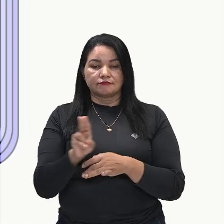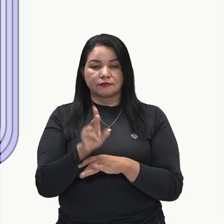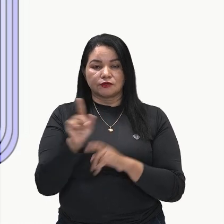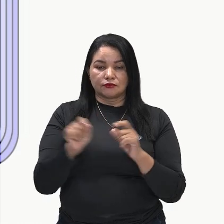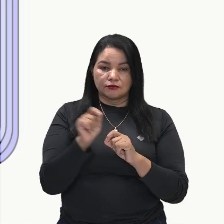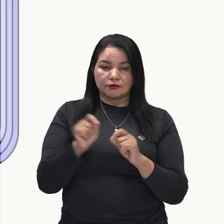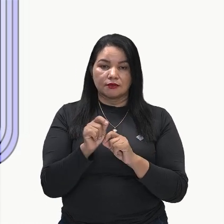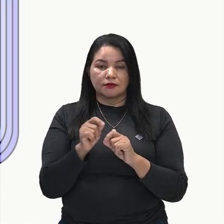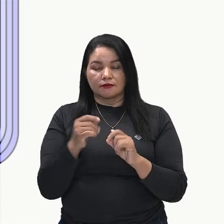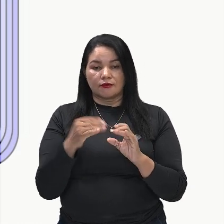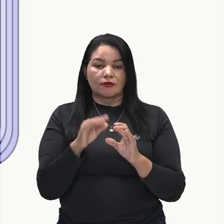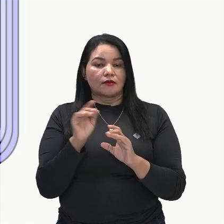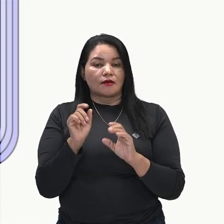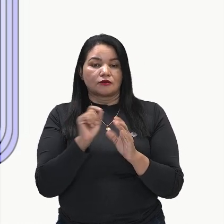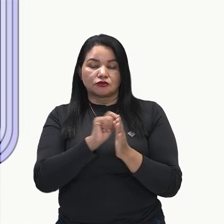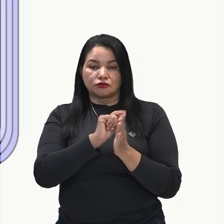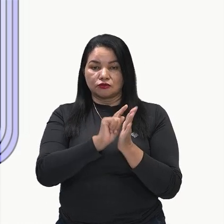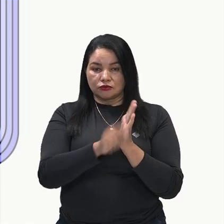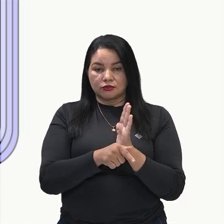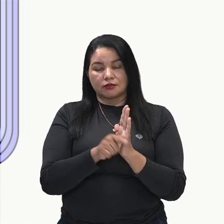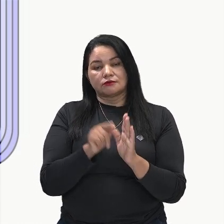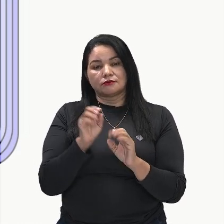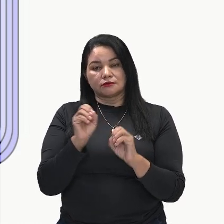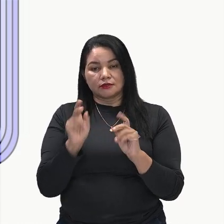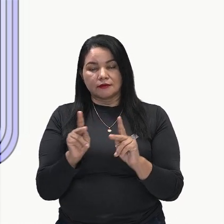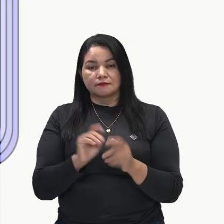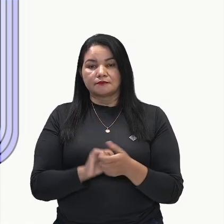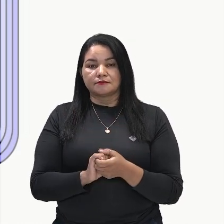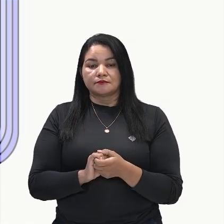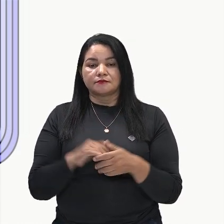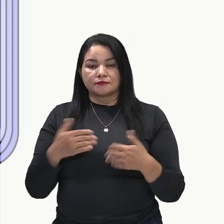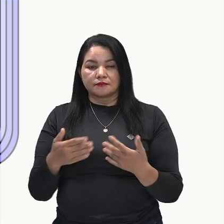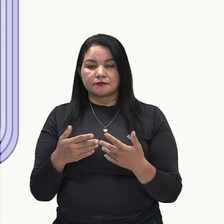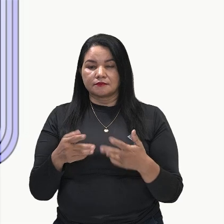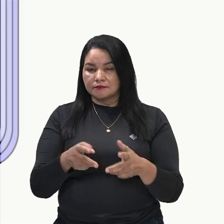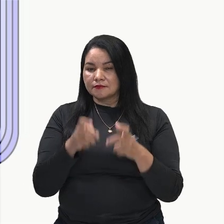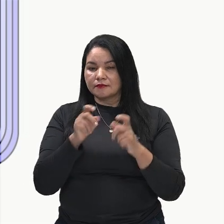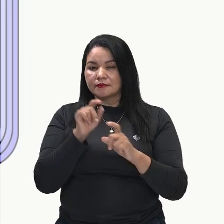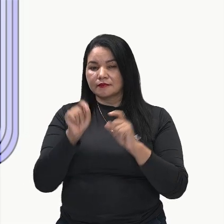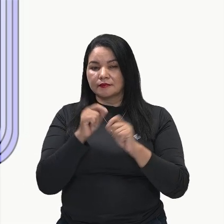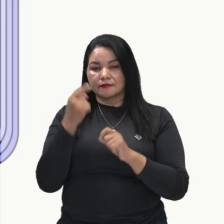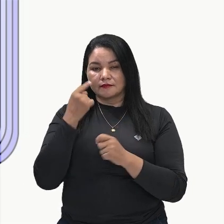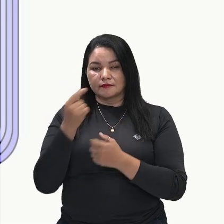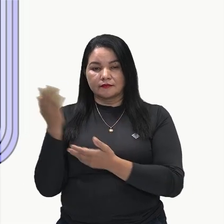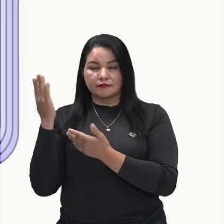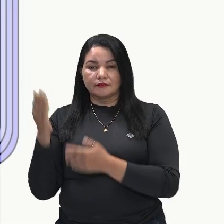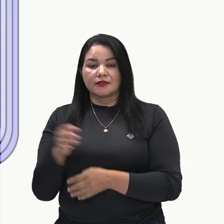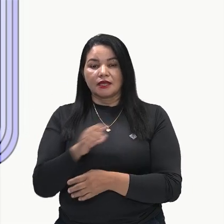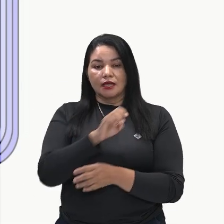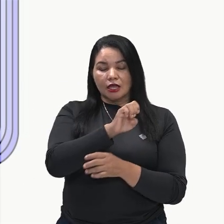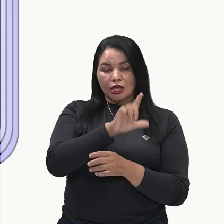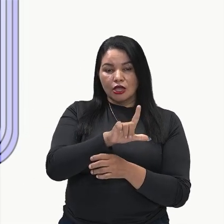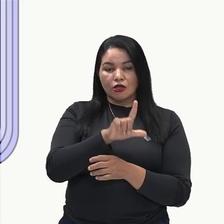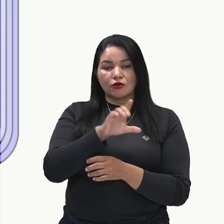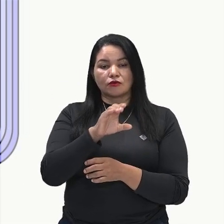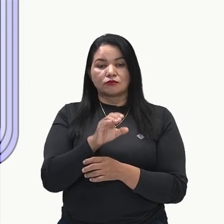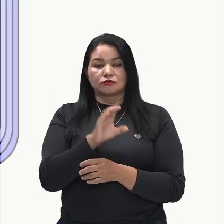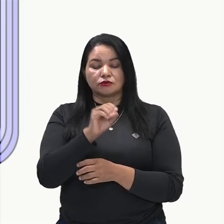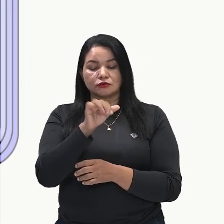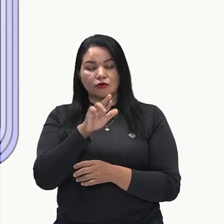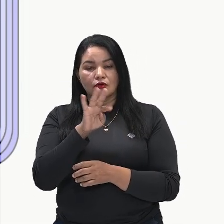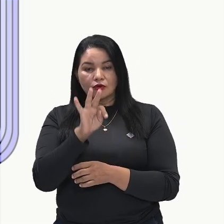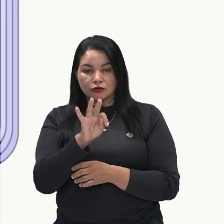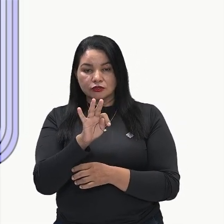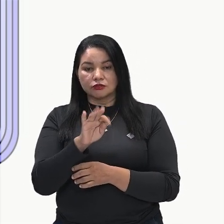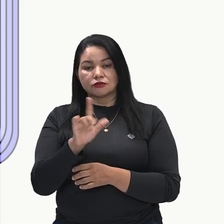não diferenciados. Mas nós temos os diferenciados, observem. El corte e la corte. Mesma palavra, o que